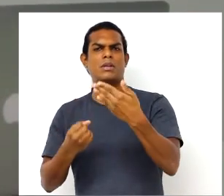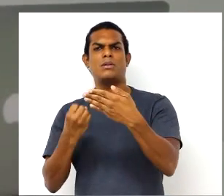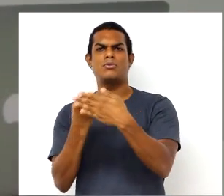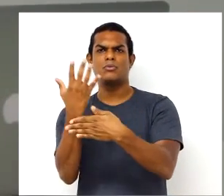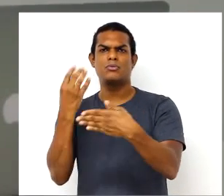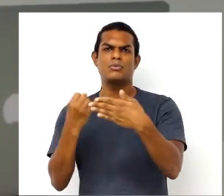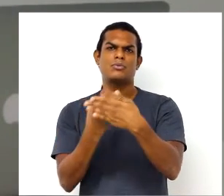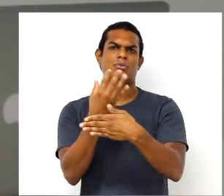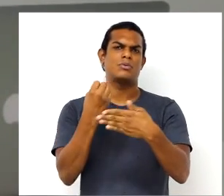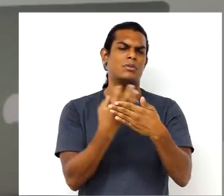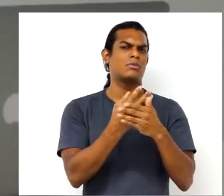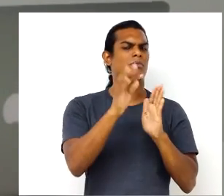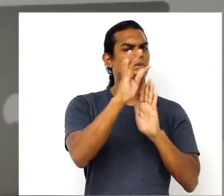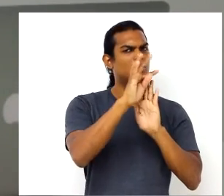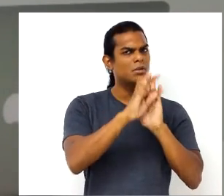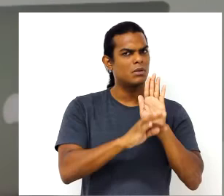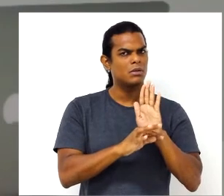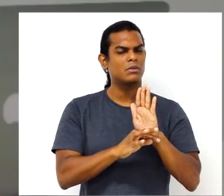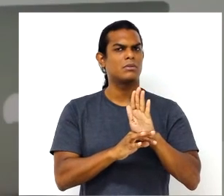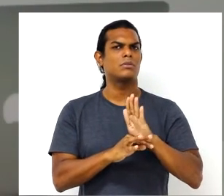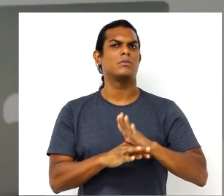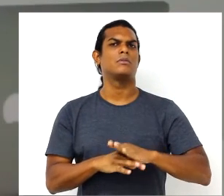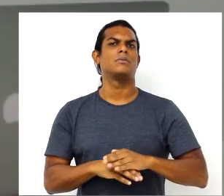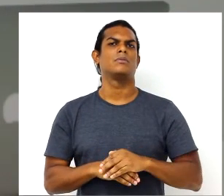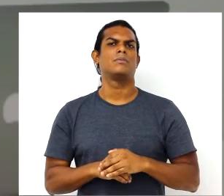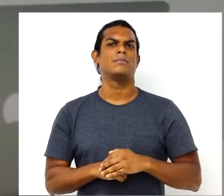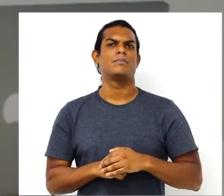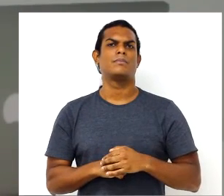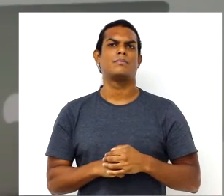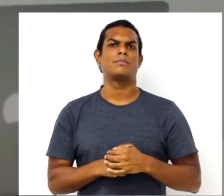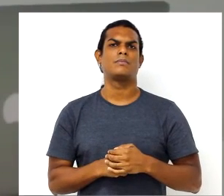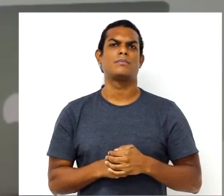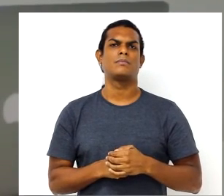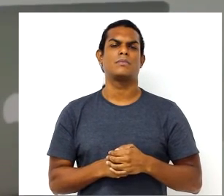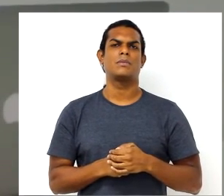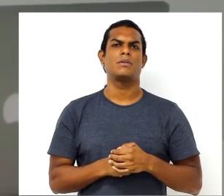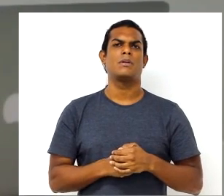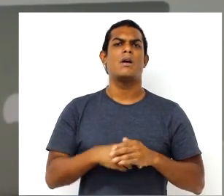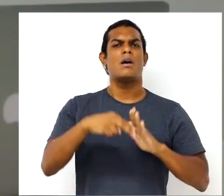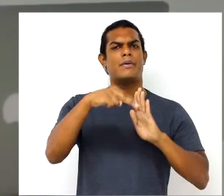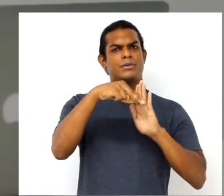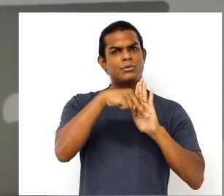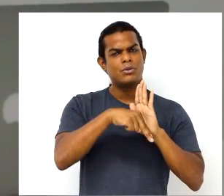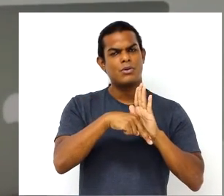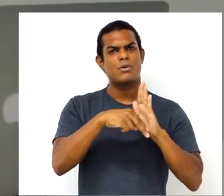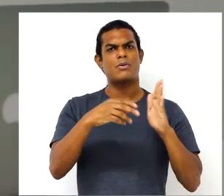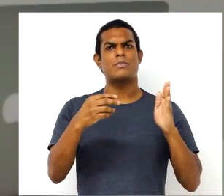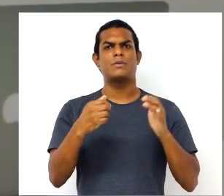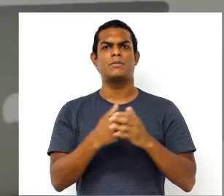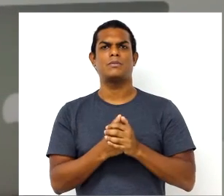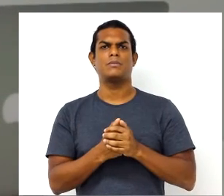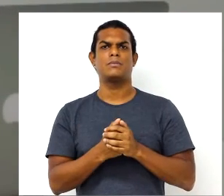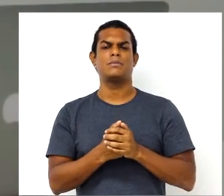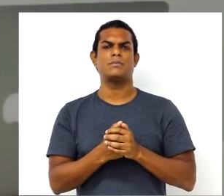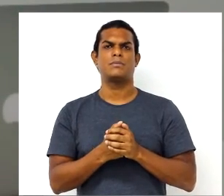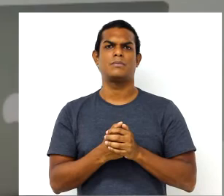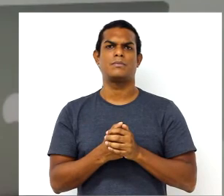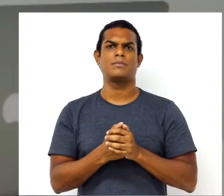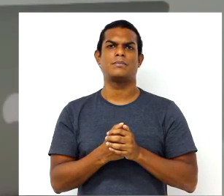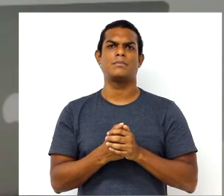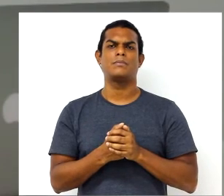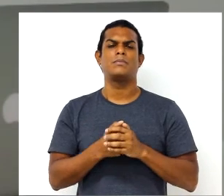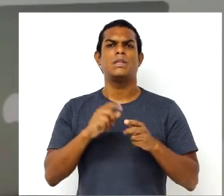a noção desde o conceito de texto, passando pelas normas e requisitos da textualidade e,